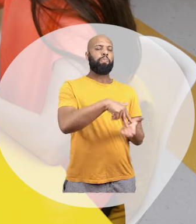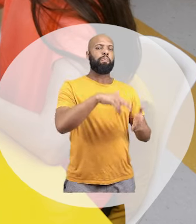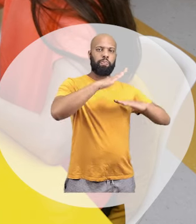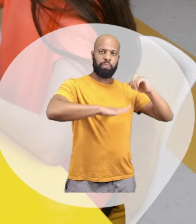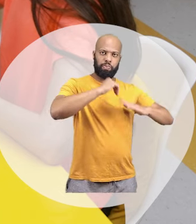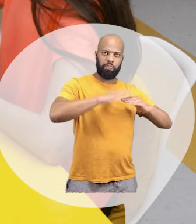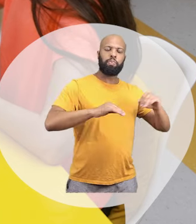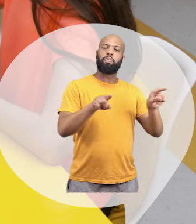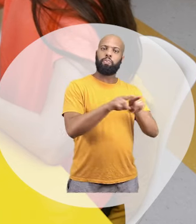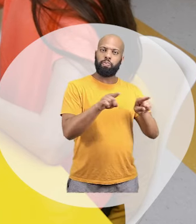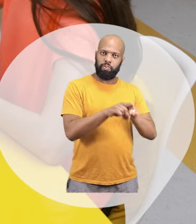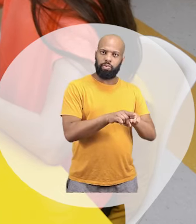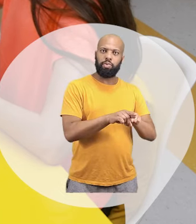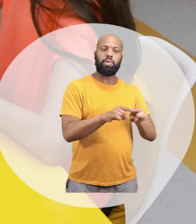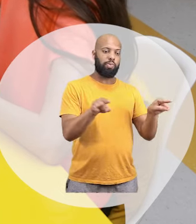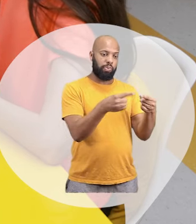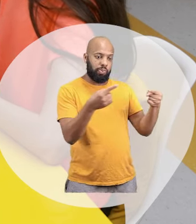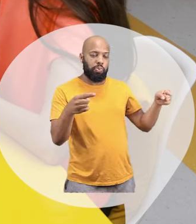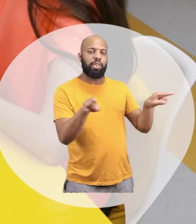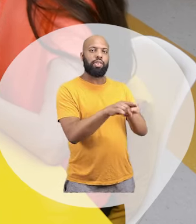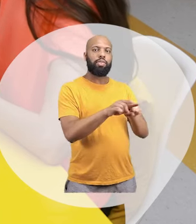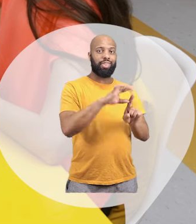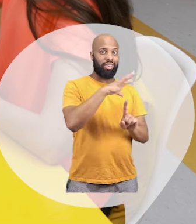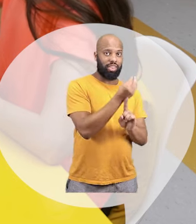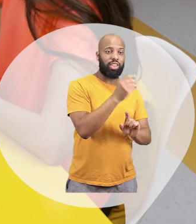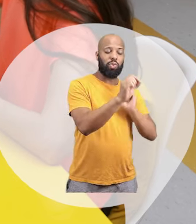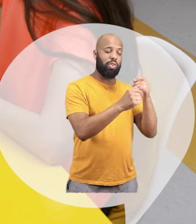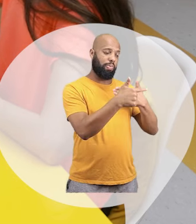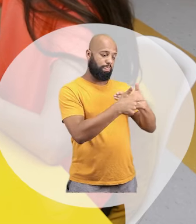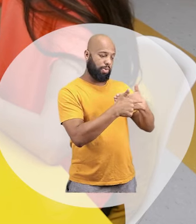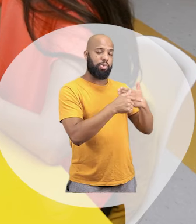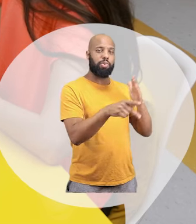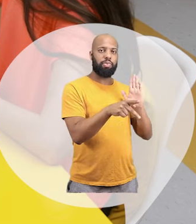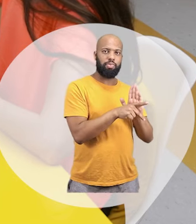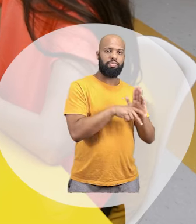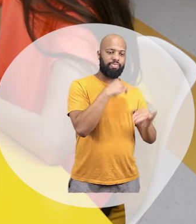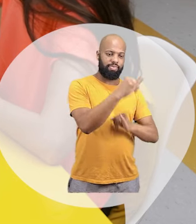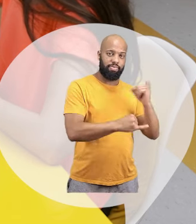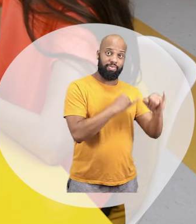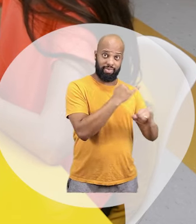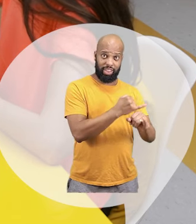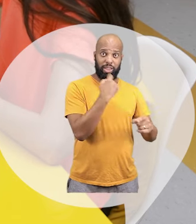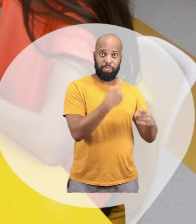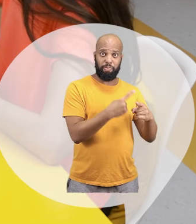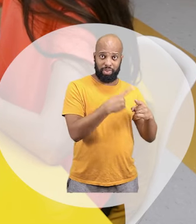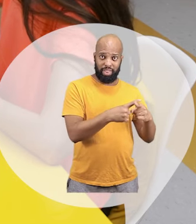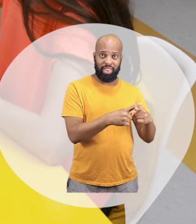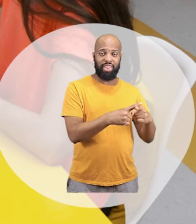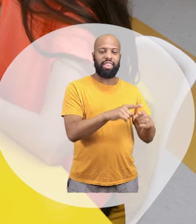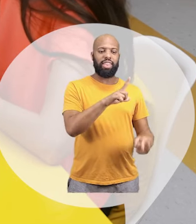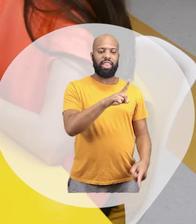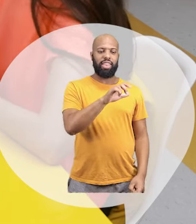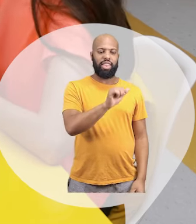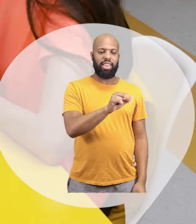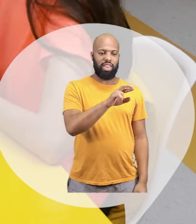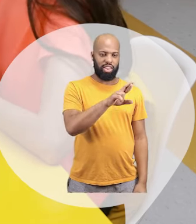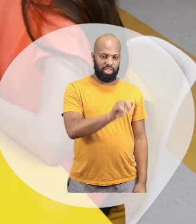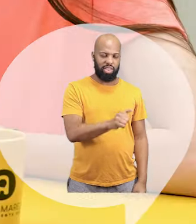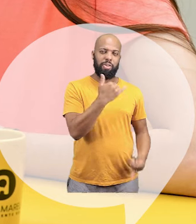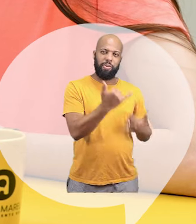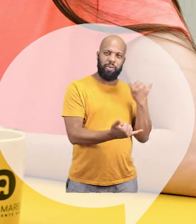de posicionamento profissional né enquanto música artista Qual que é o papel da internet porque a Laura tá brincando no começo né